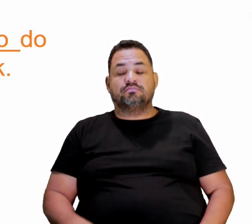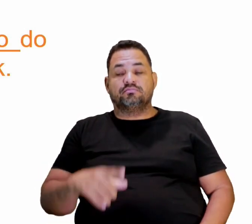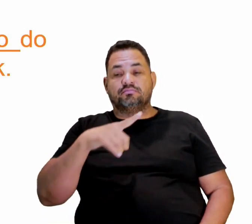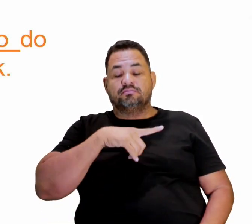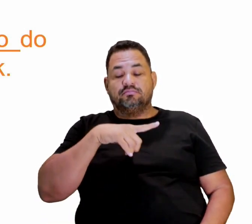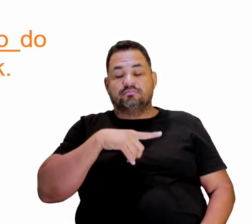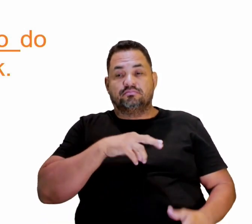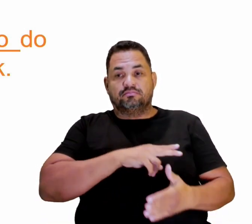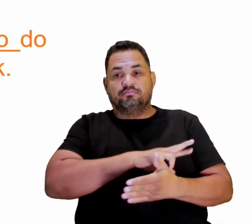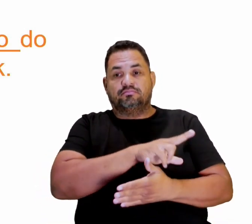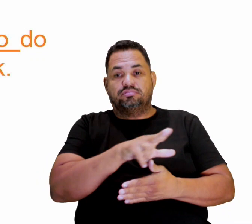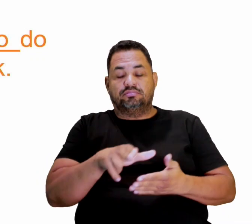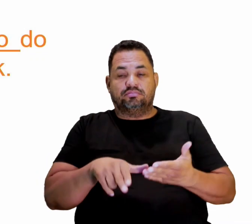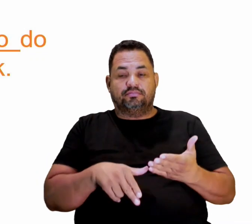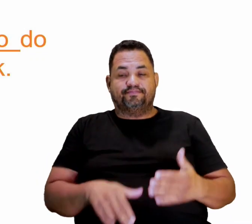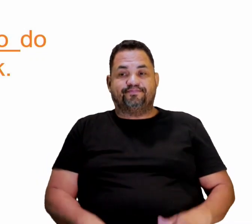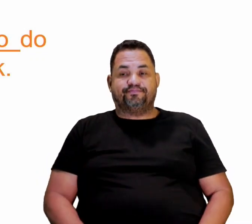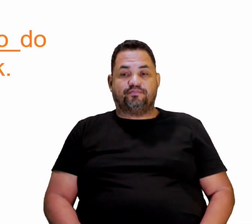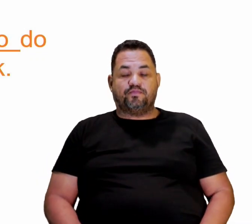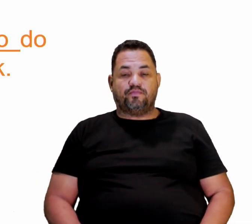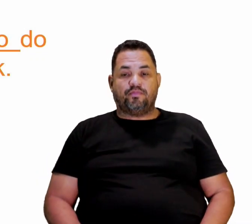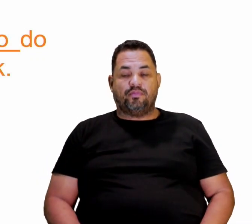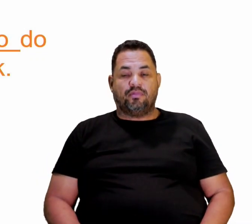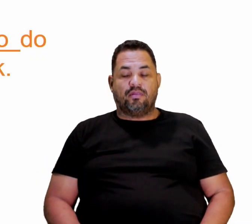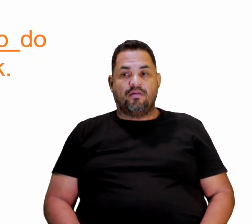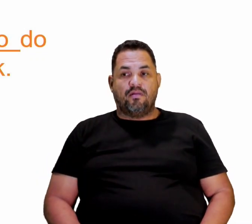temos várias ações a gente falou sobre